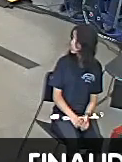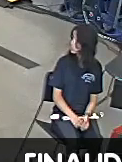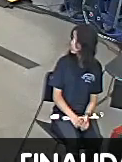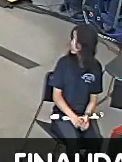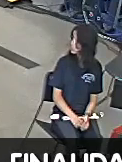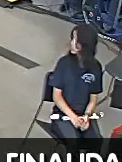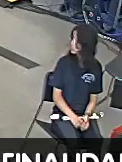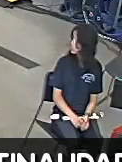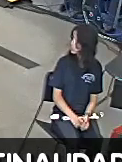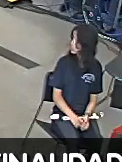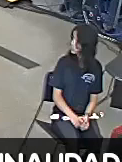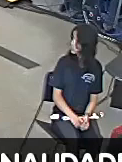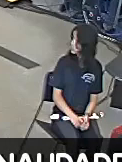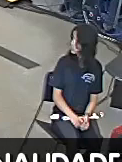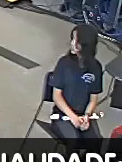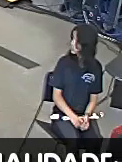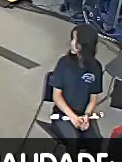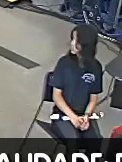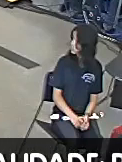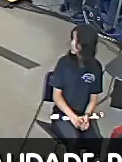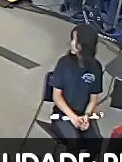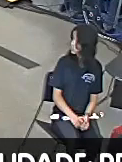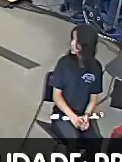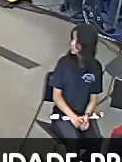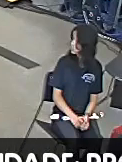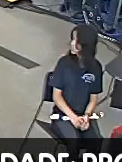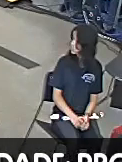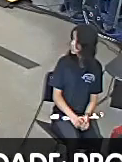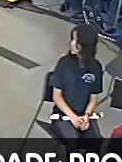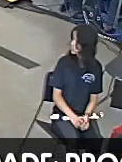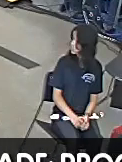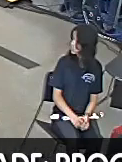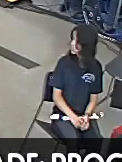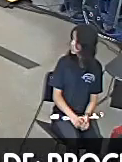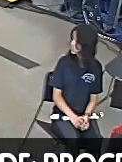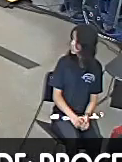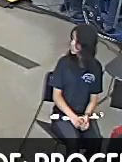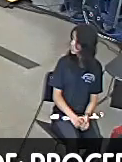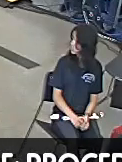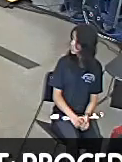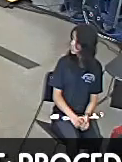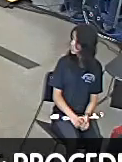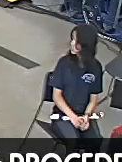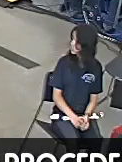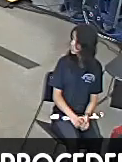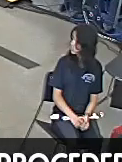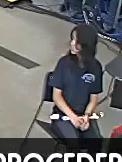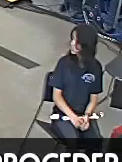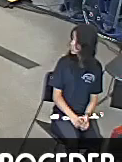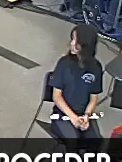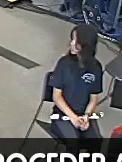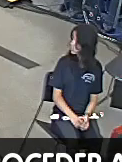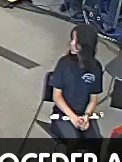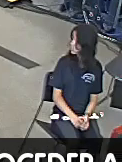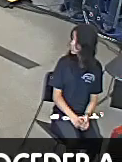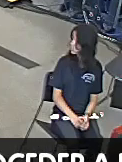a globalização, pela economia, mas consideremos, são fronteiras muitas